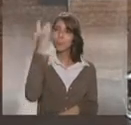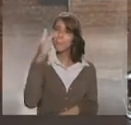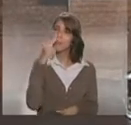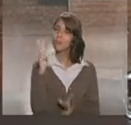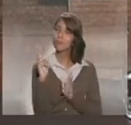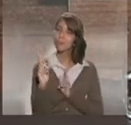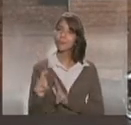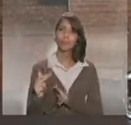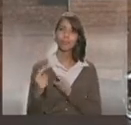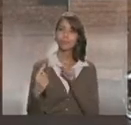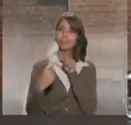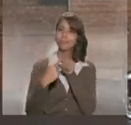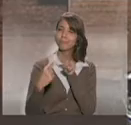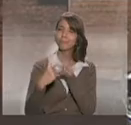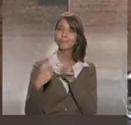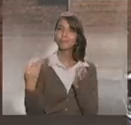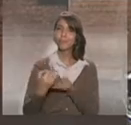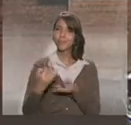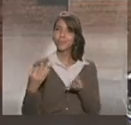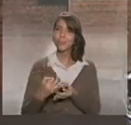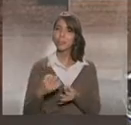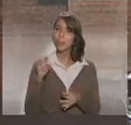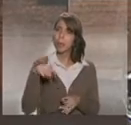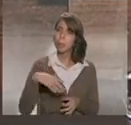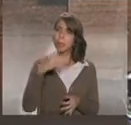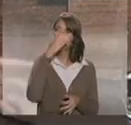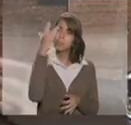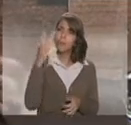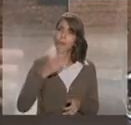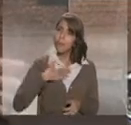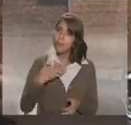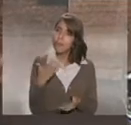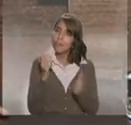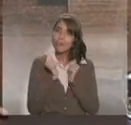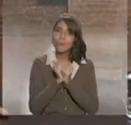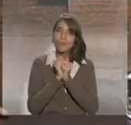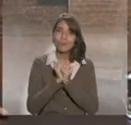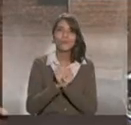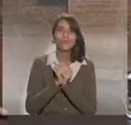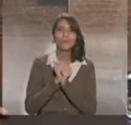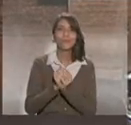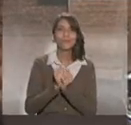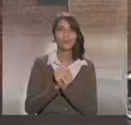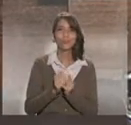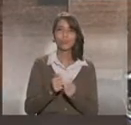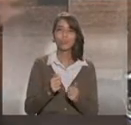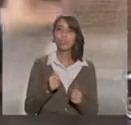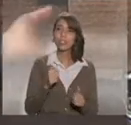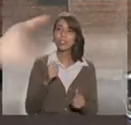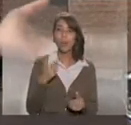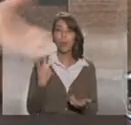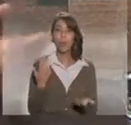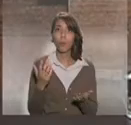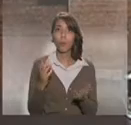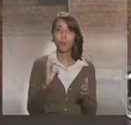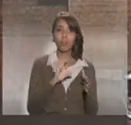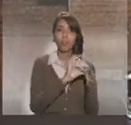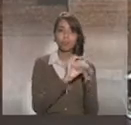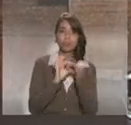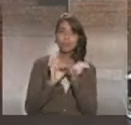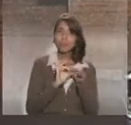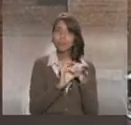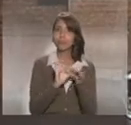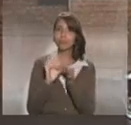aquelas pessoas falar nossa são essas pessoas com quem eu quero lidar tanto com as minhas relações mas